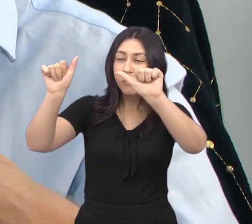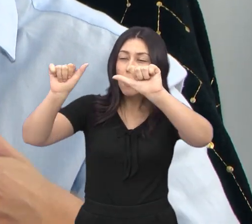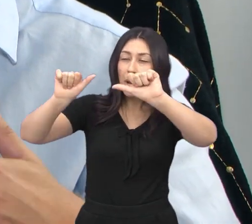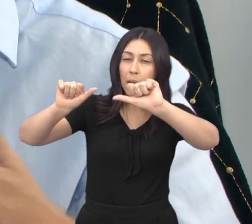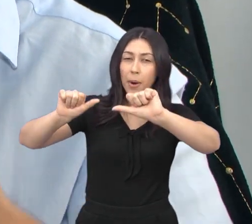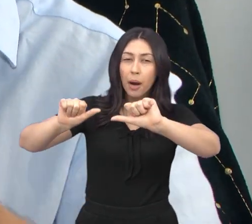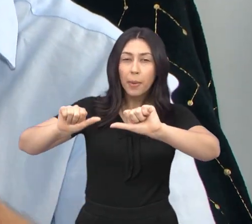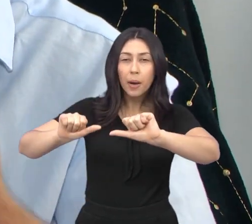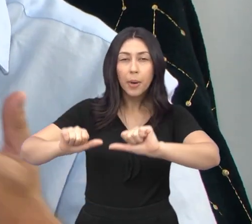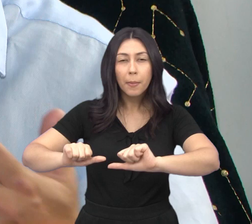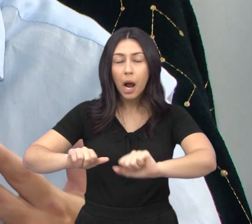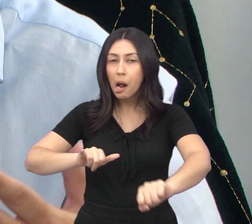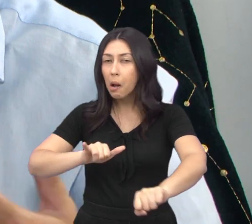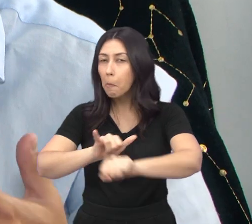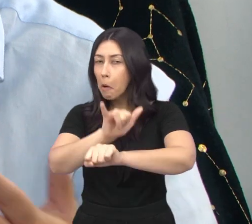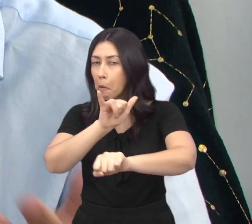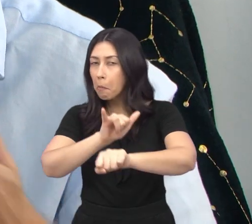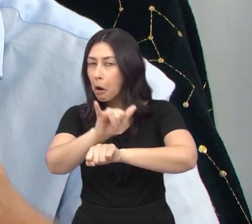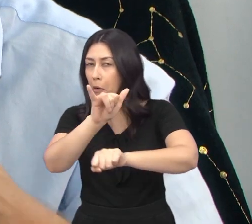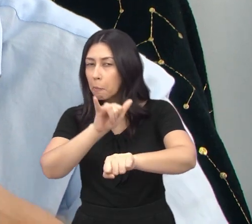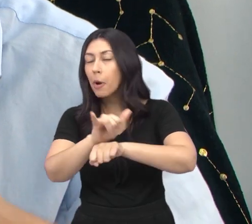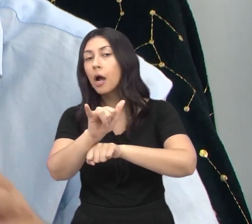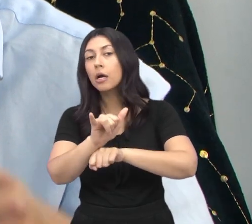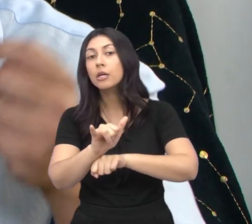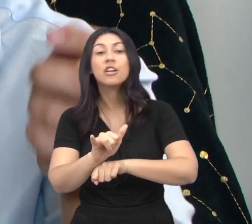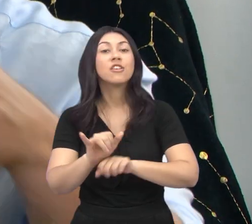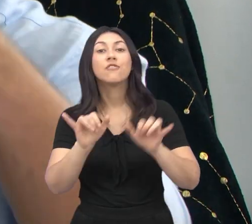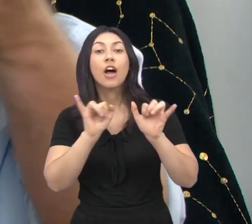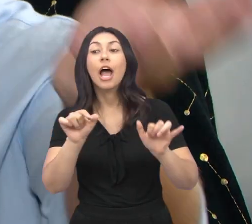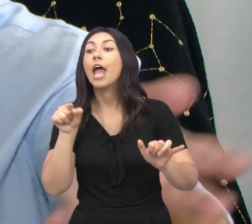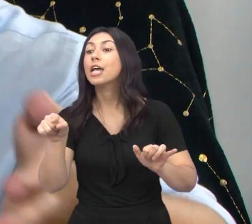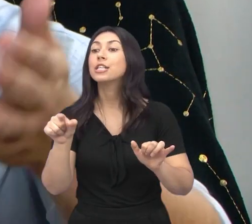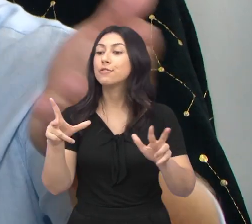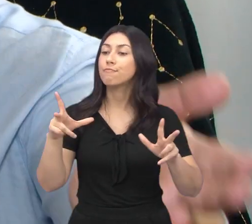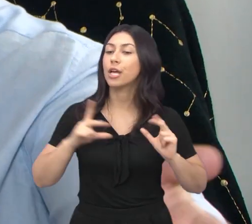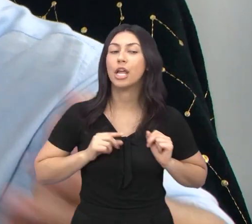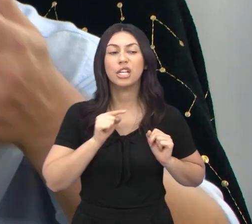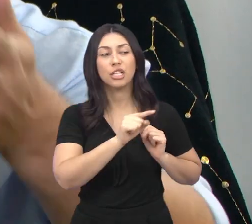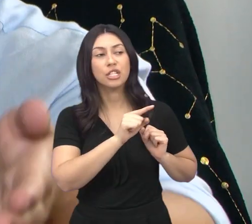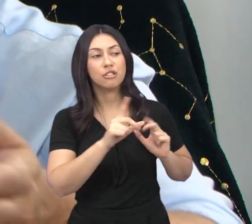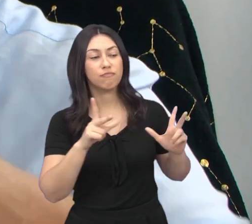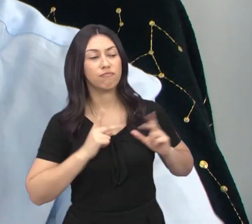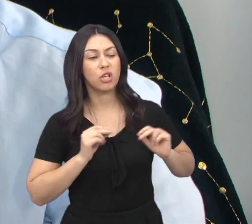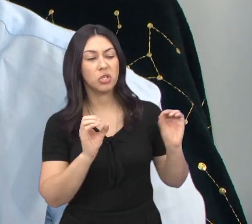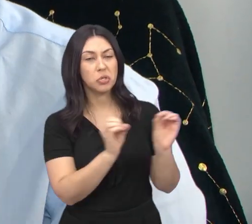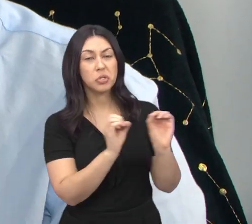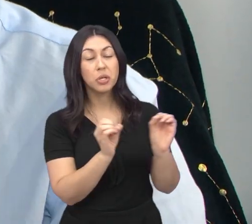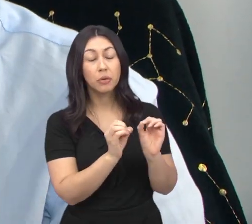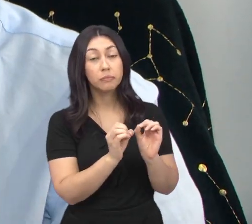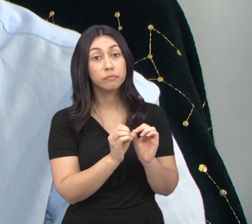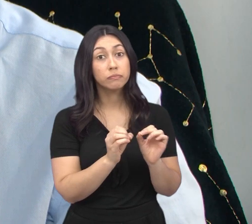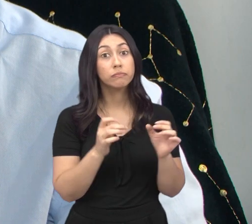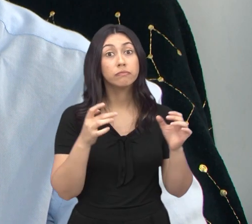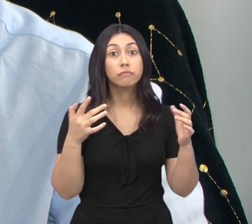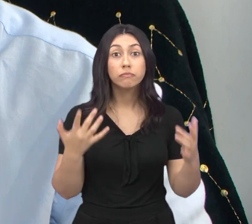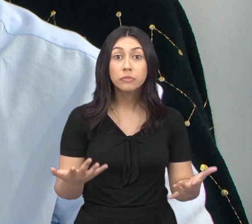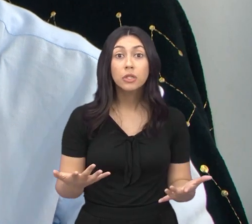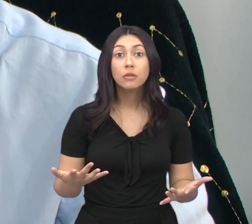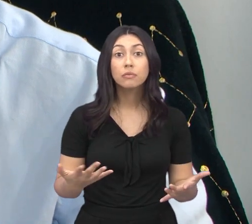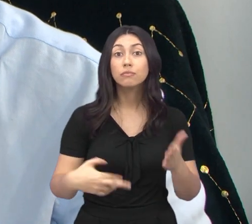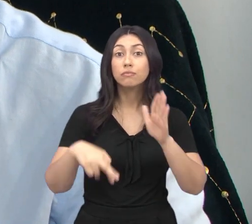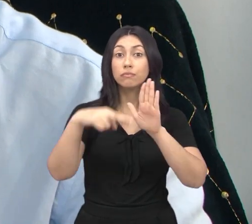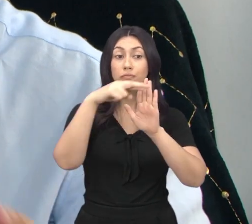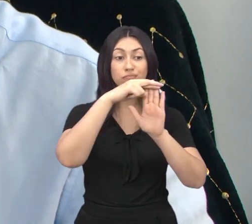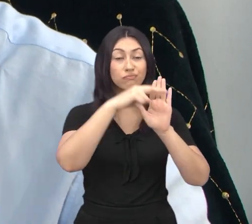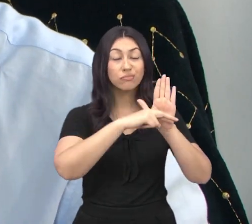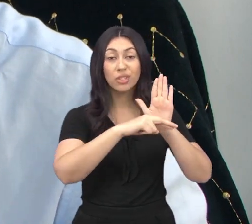vai ludibriando os critérios que são usados para definir quem que merece receber um recurso público ou não. Ela vai fazendo com